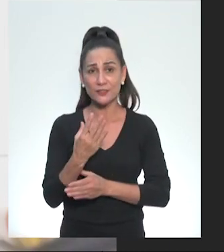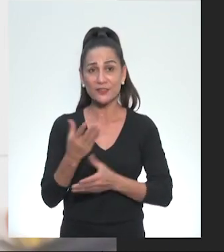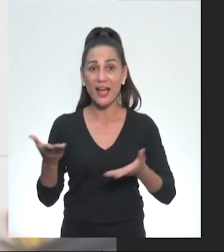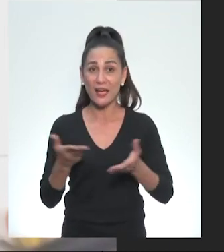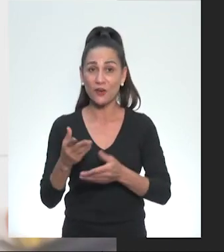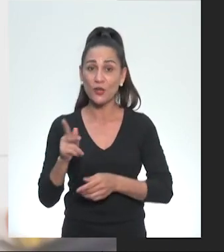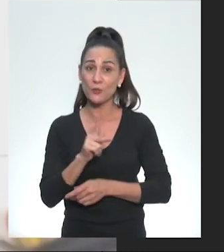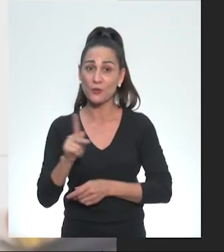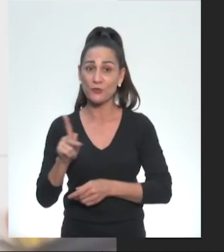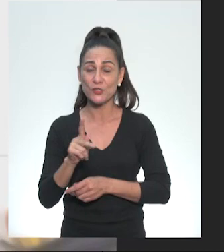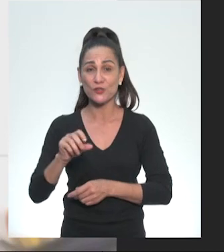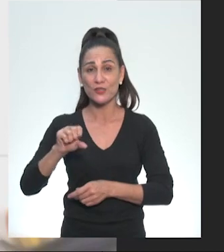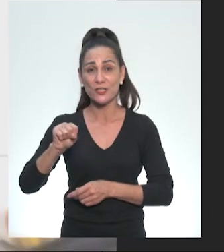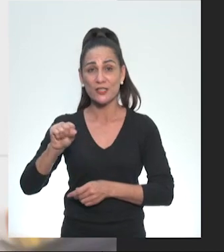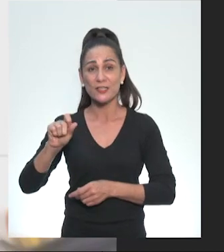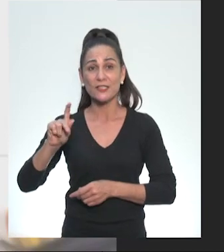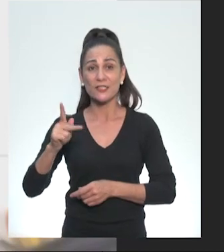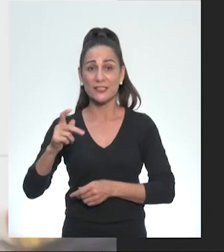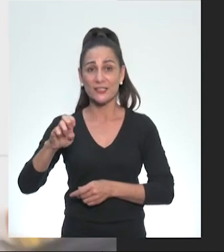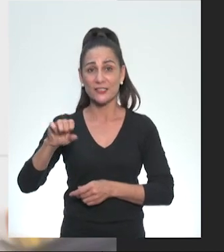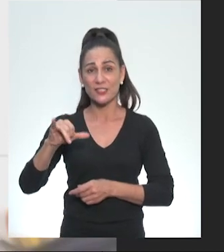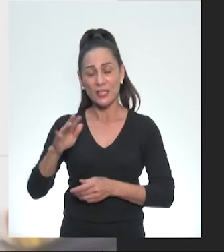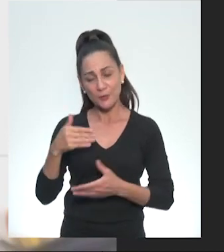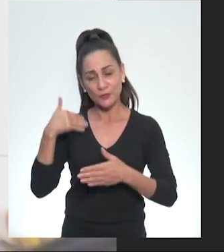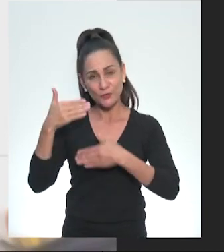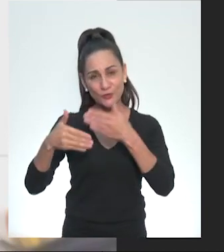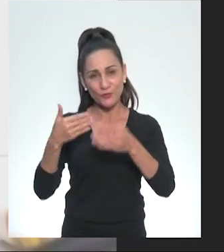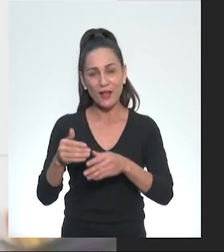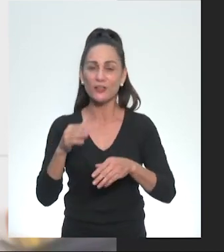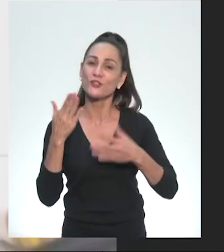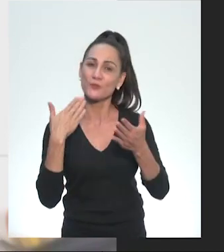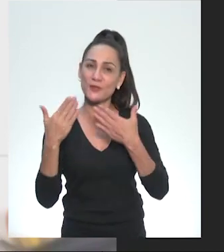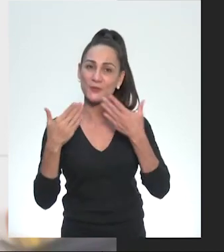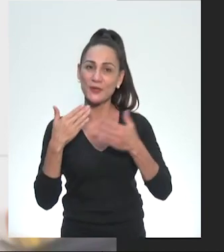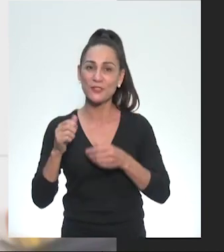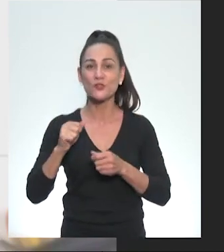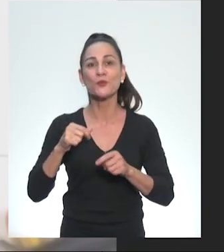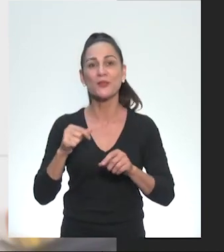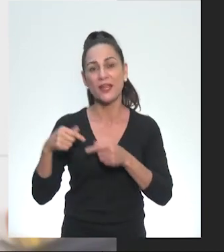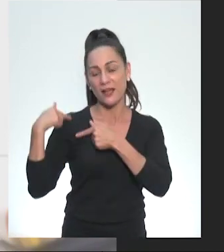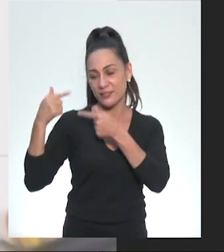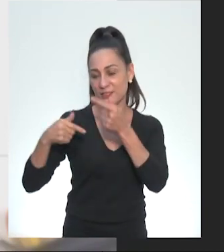para a professora Sheila para a gente continuar essa nossa conversa sobre ancestralidade africana.